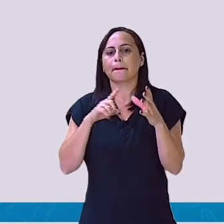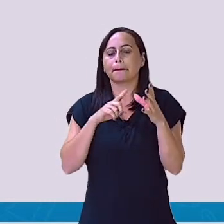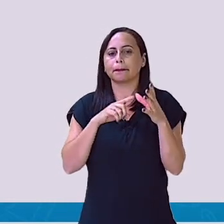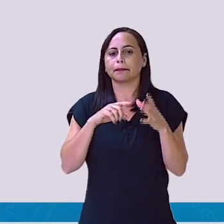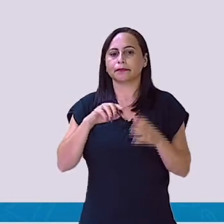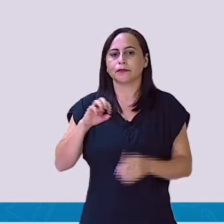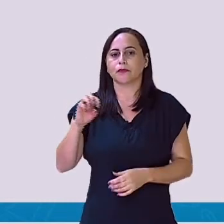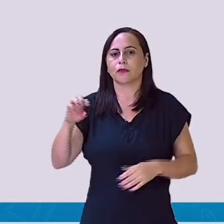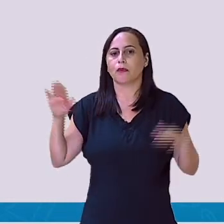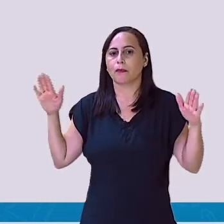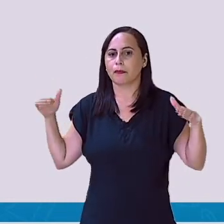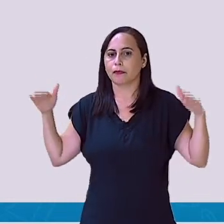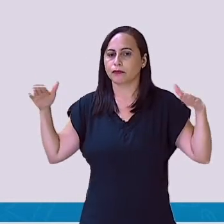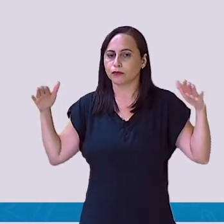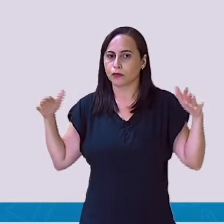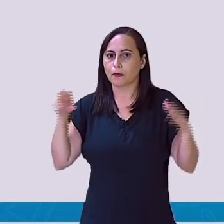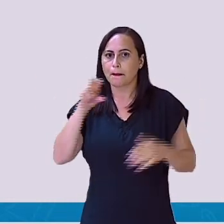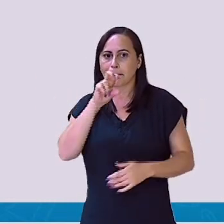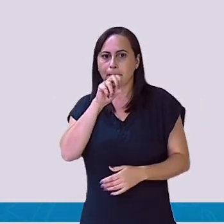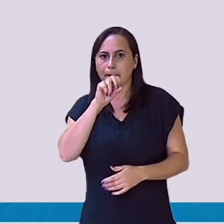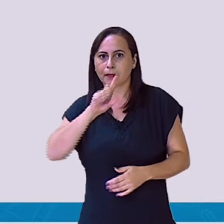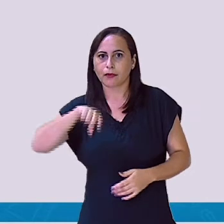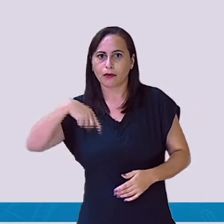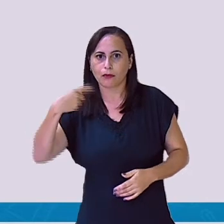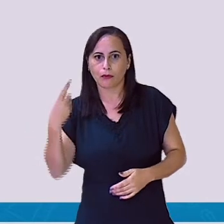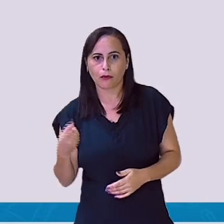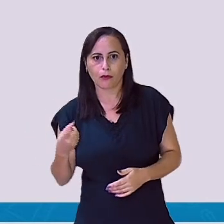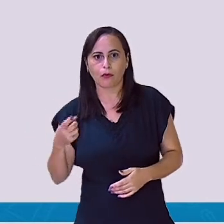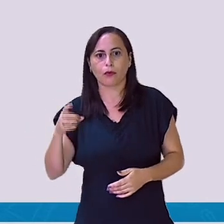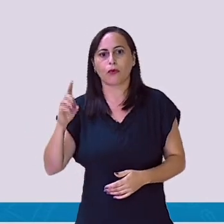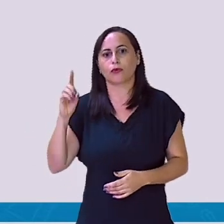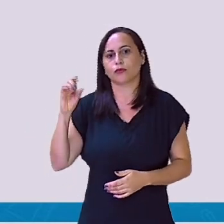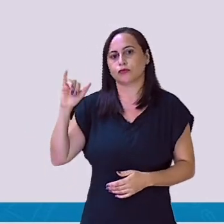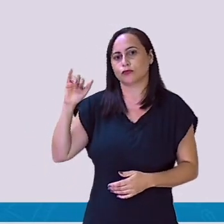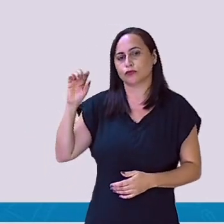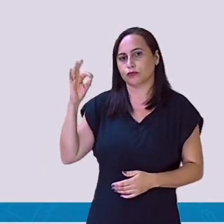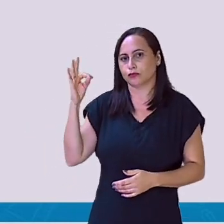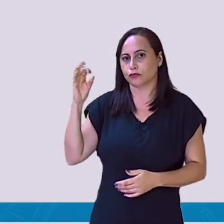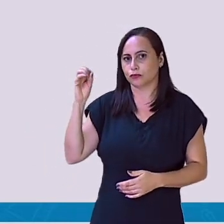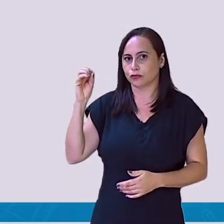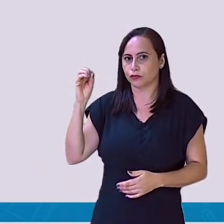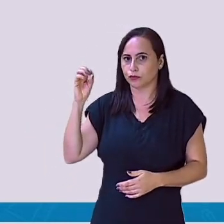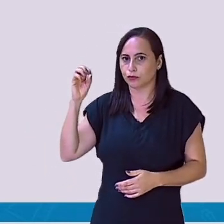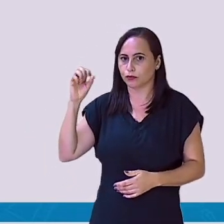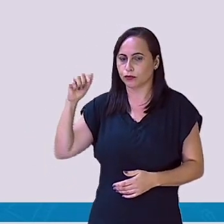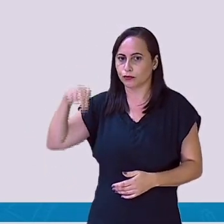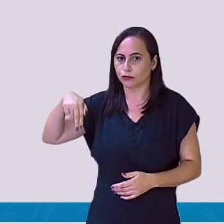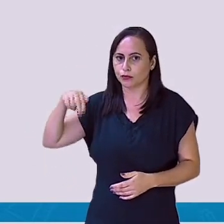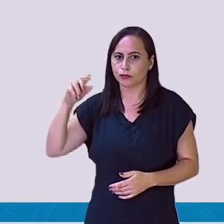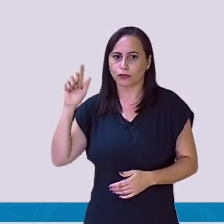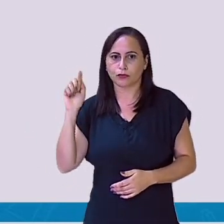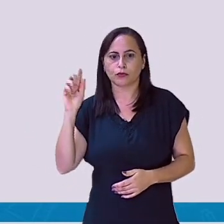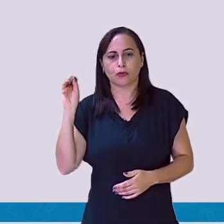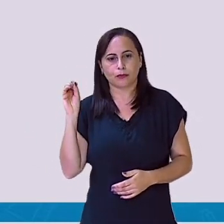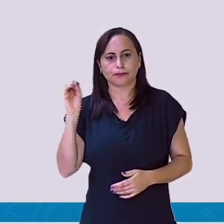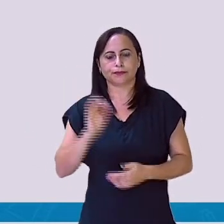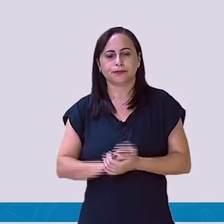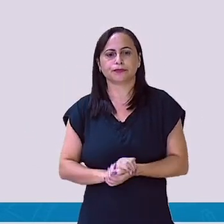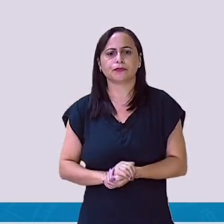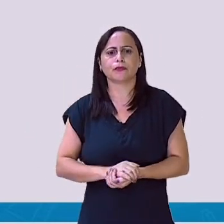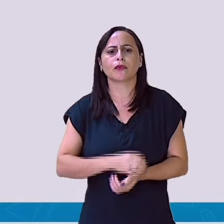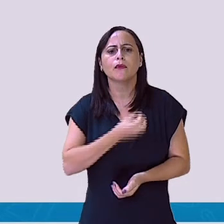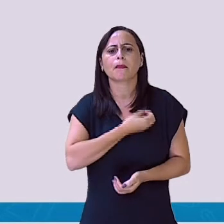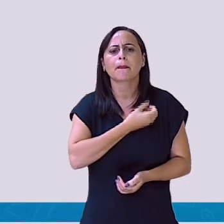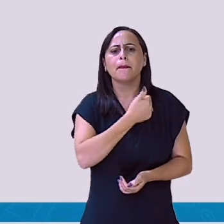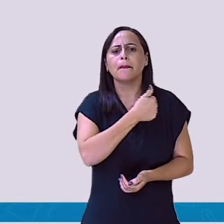13ª questão. Para provocá-lo, eu gritei quando ele estava lá no alto do barranco, soltando o